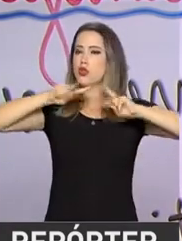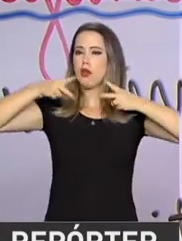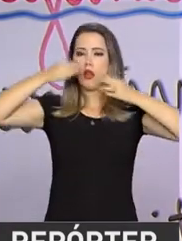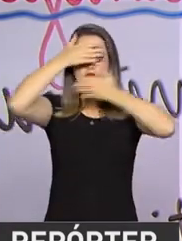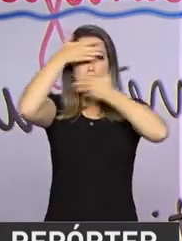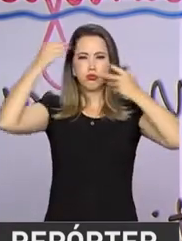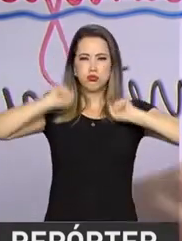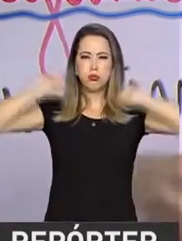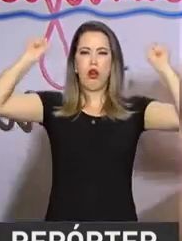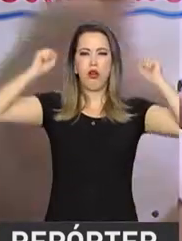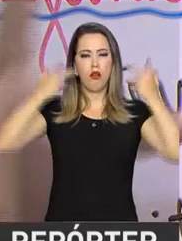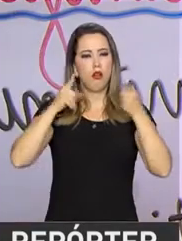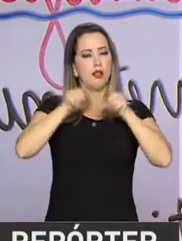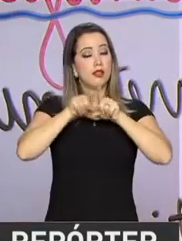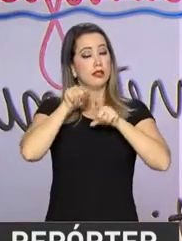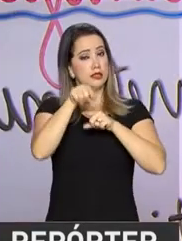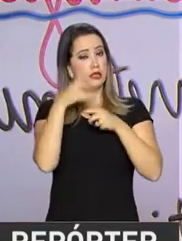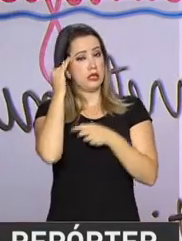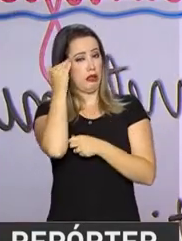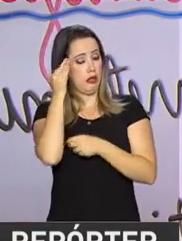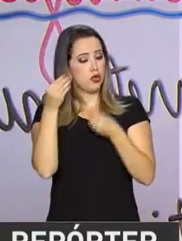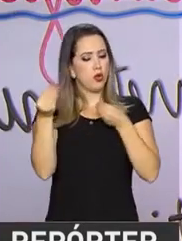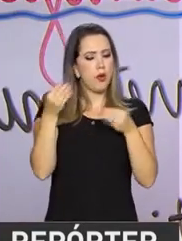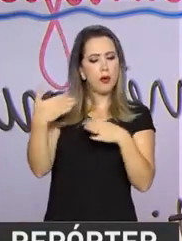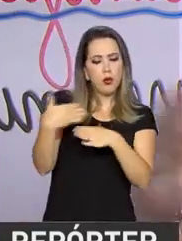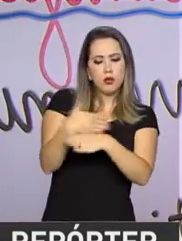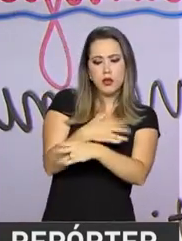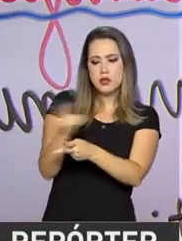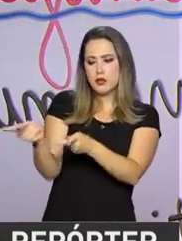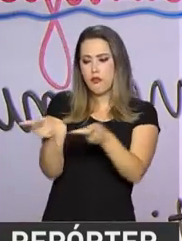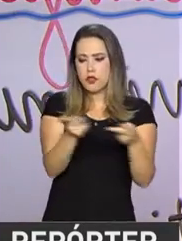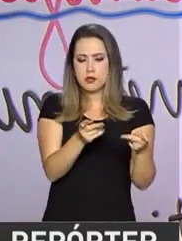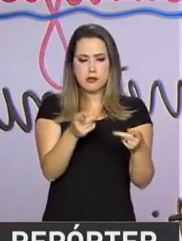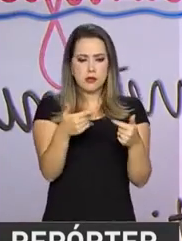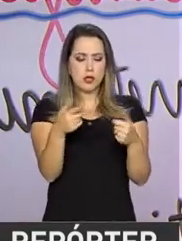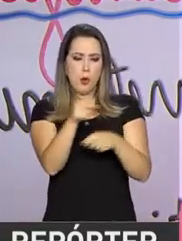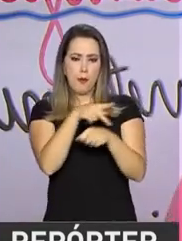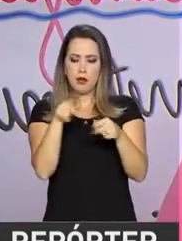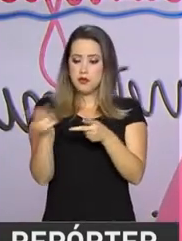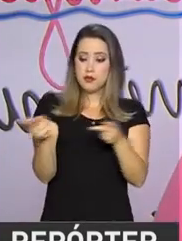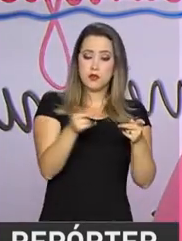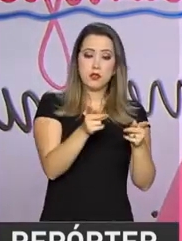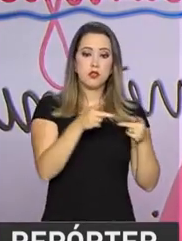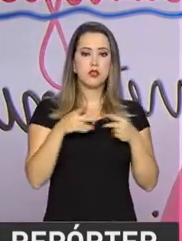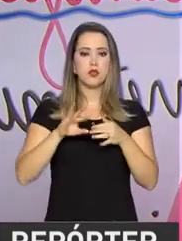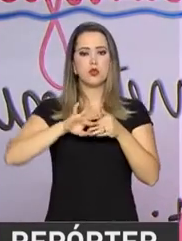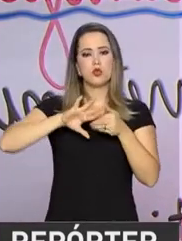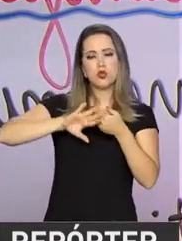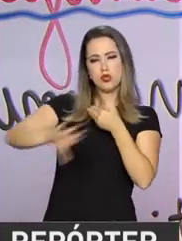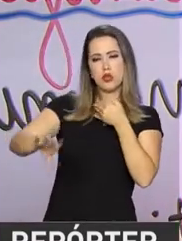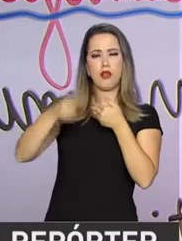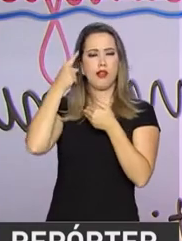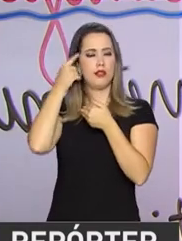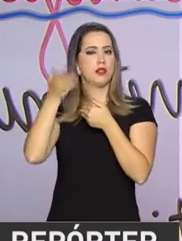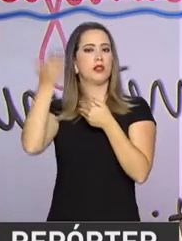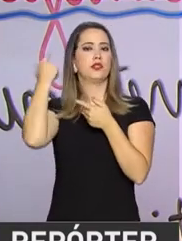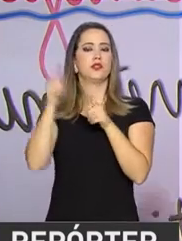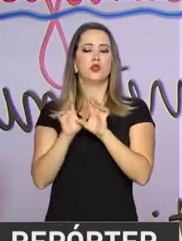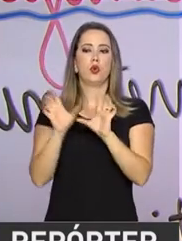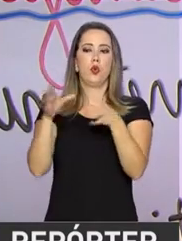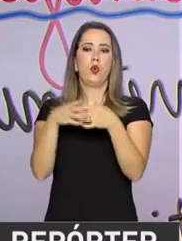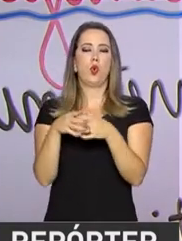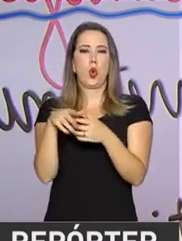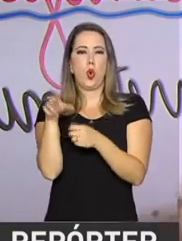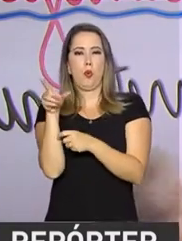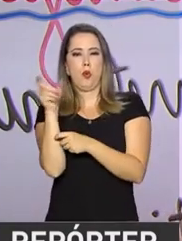compreensão do que acontece nas fronteira do país com a actividade inteligência tirar aquela ideia que abri lá atrás tinha de ser um órgão de